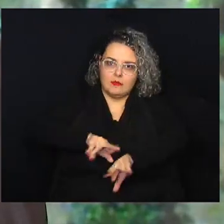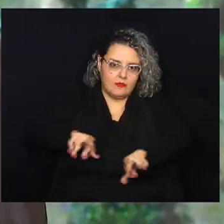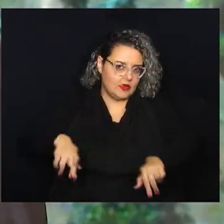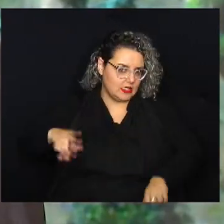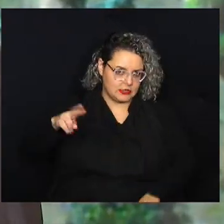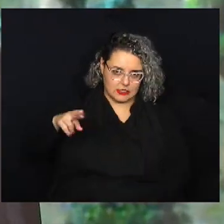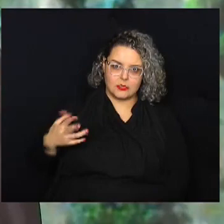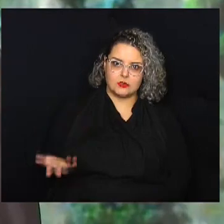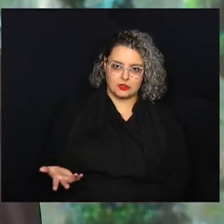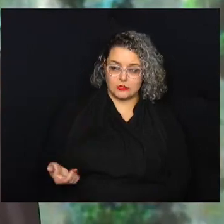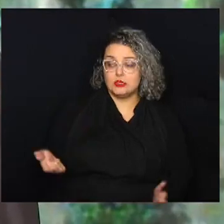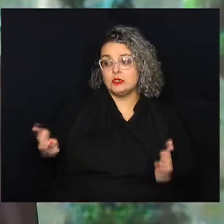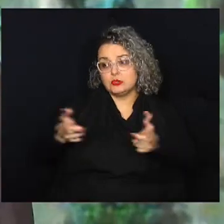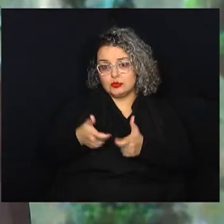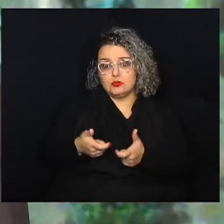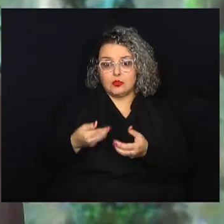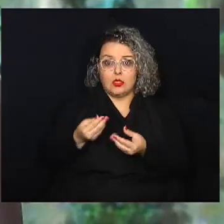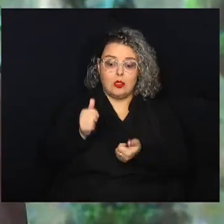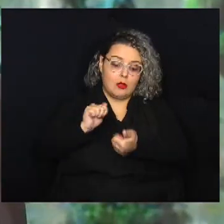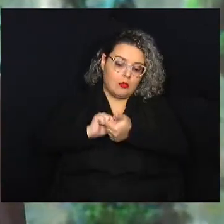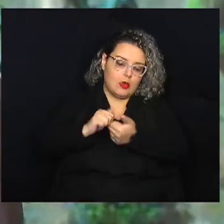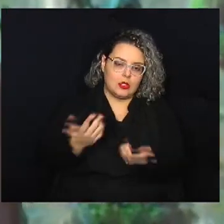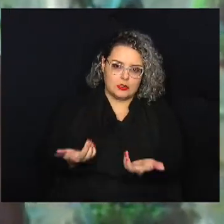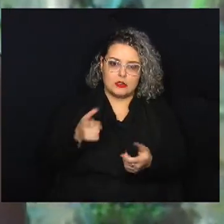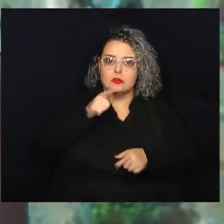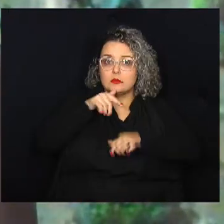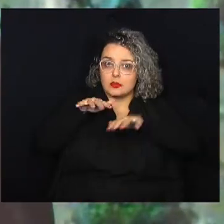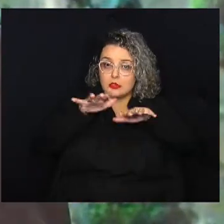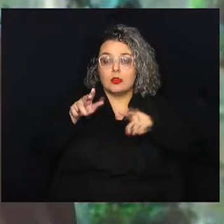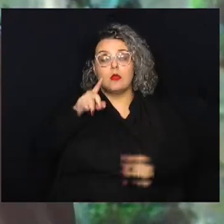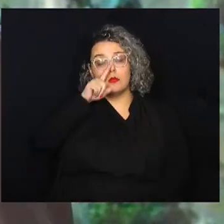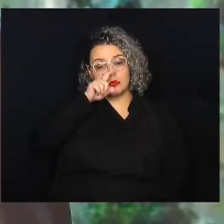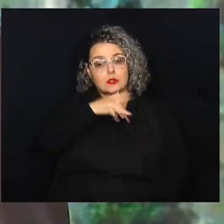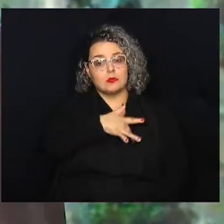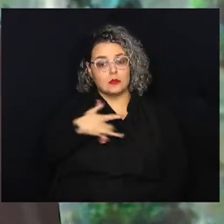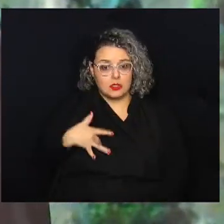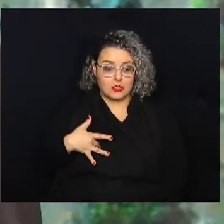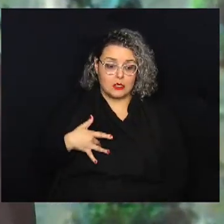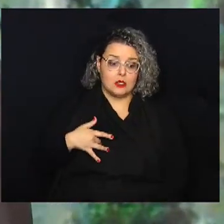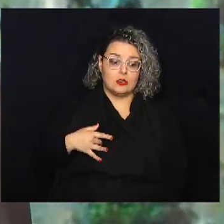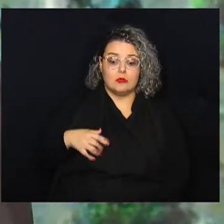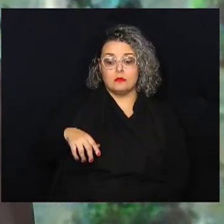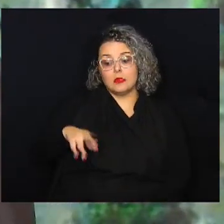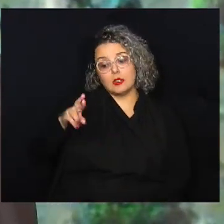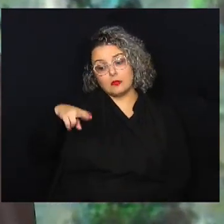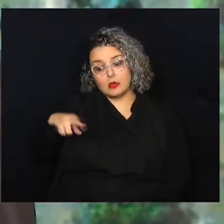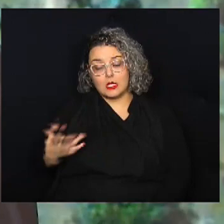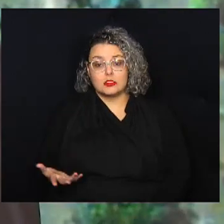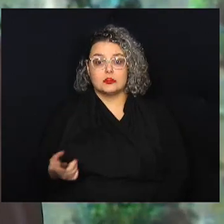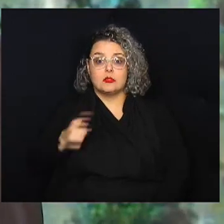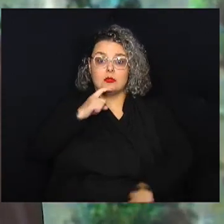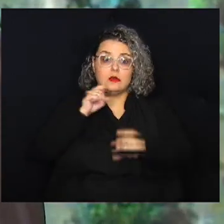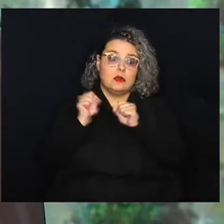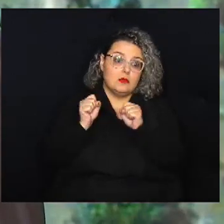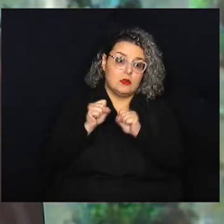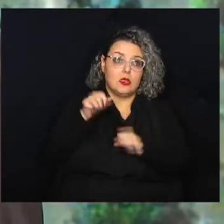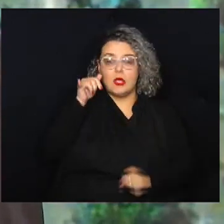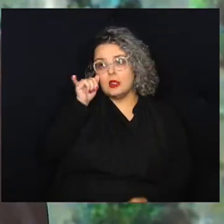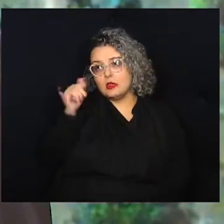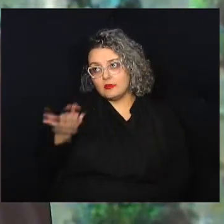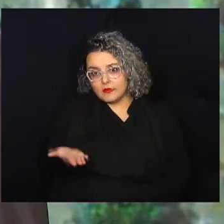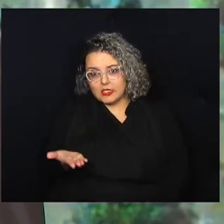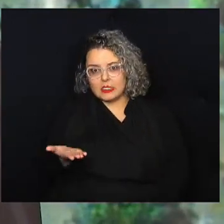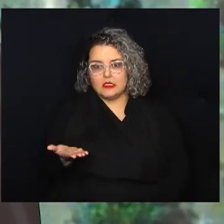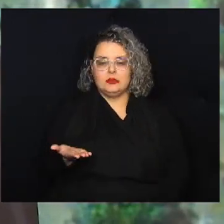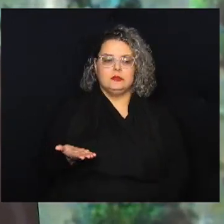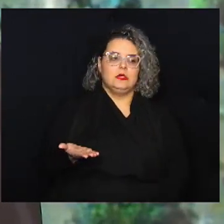isso diminui a qualidade do ar. Então, risco com a saúde. E com relação ao frio, sempre evitar se